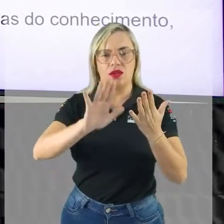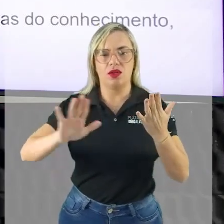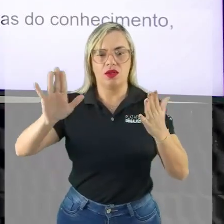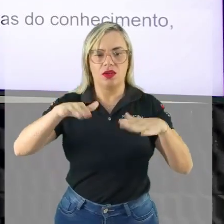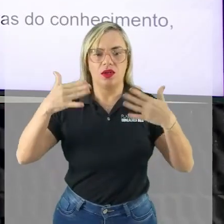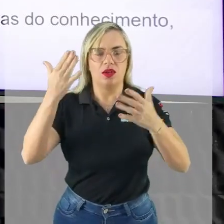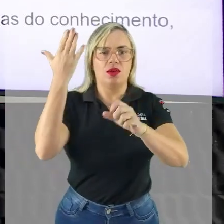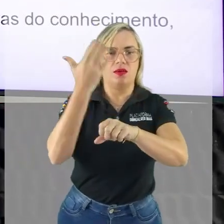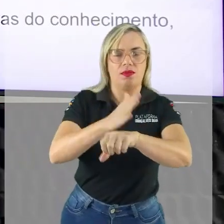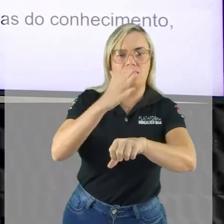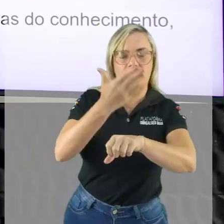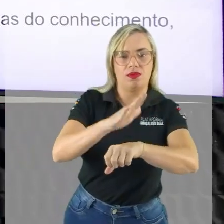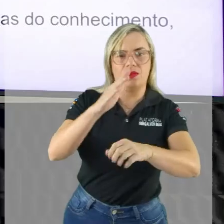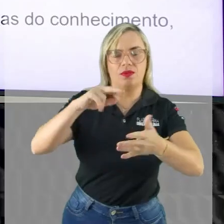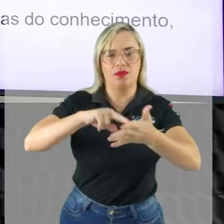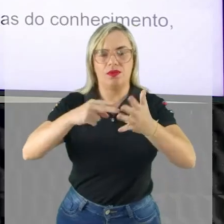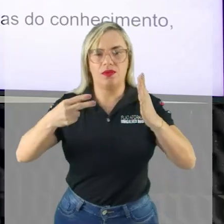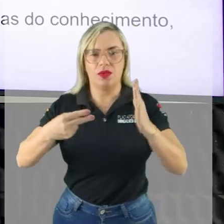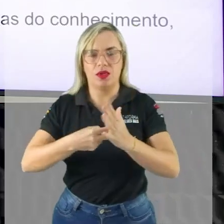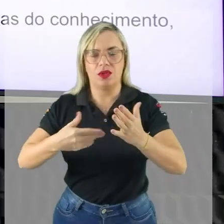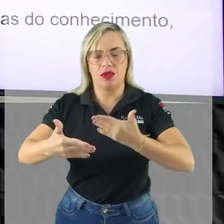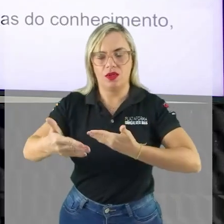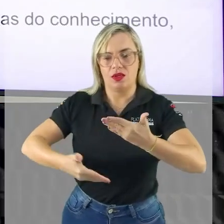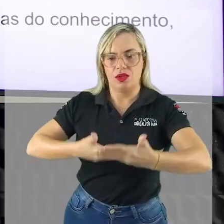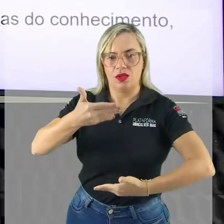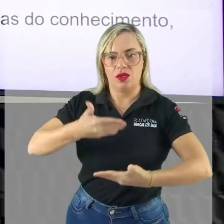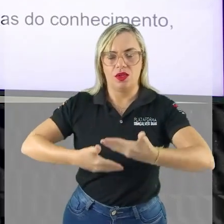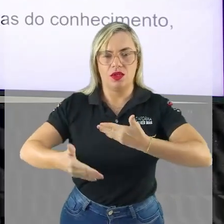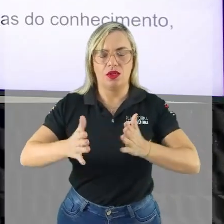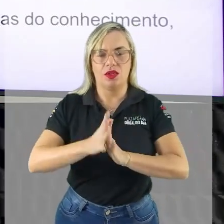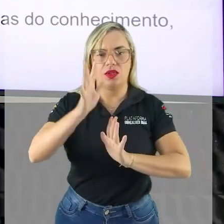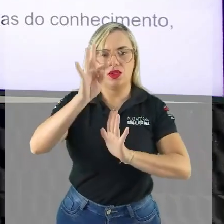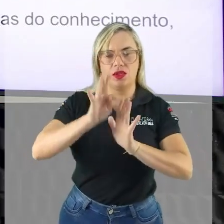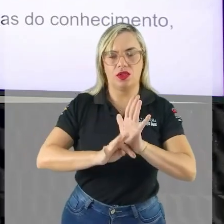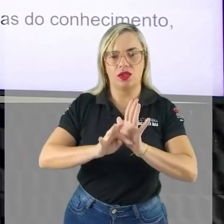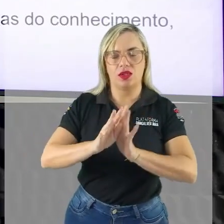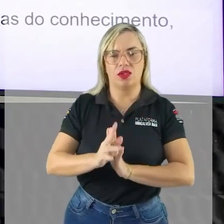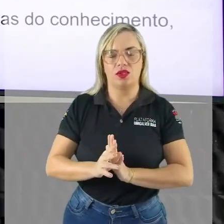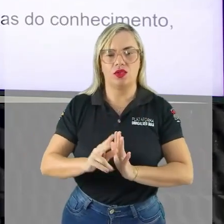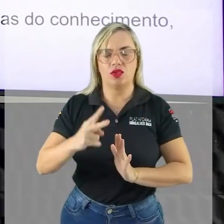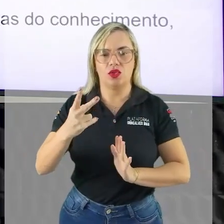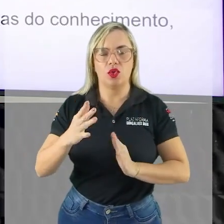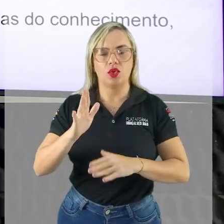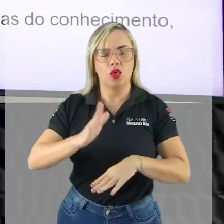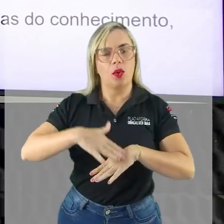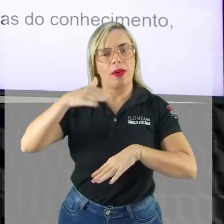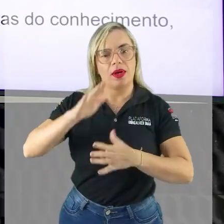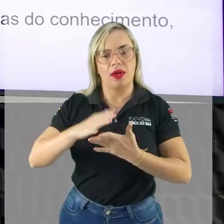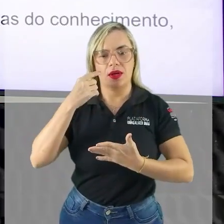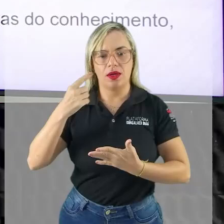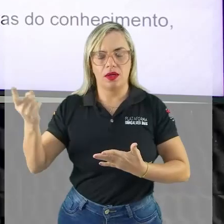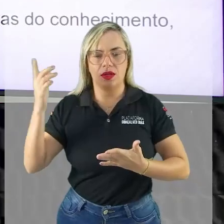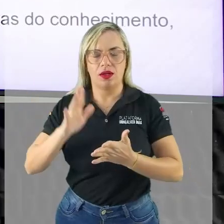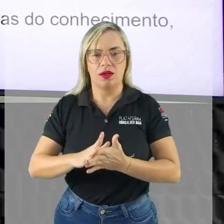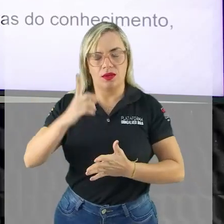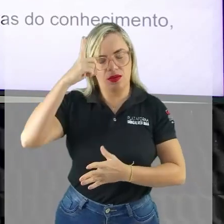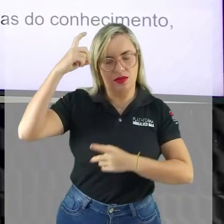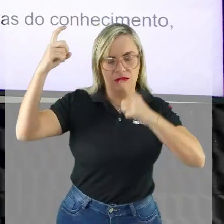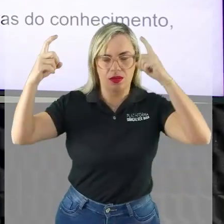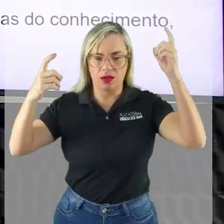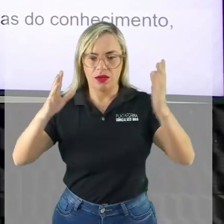intertextualidade, que na prática significa uma conversa entre textos. Uma das obras mais